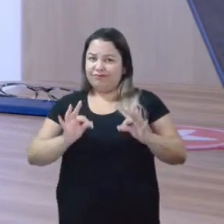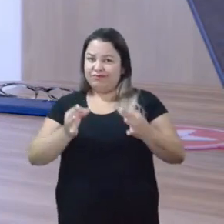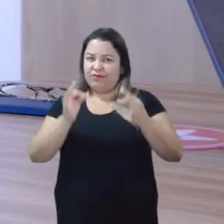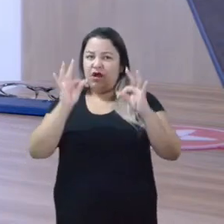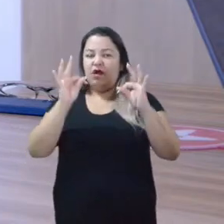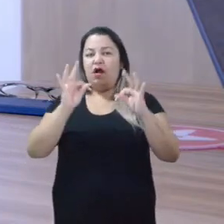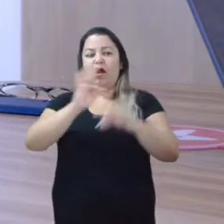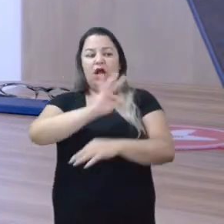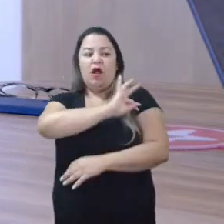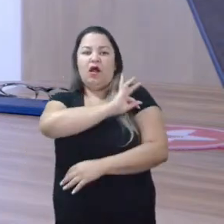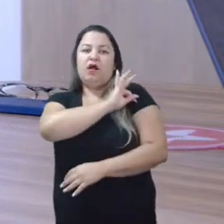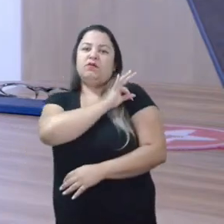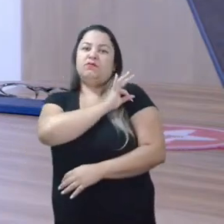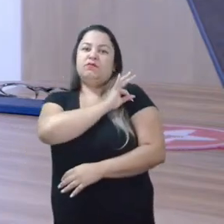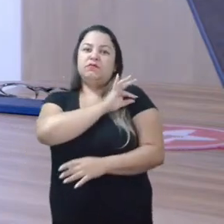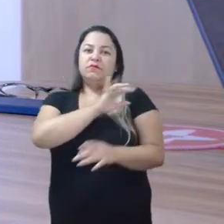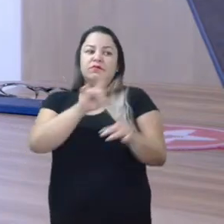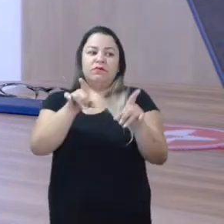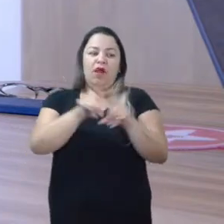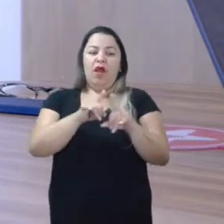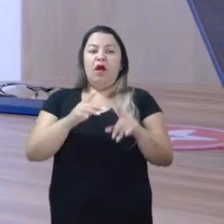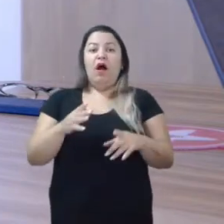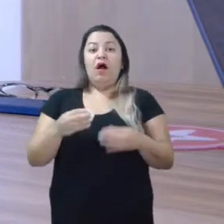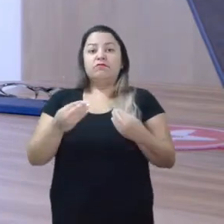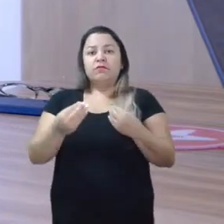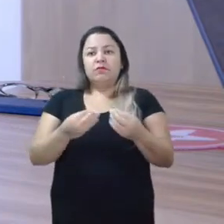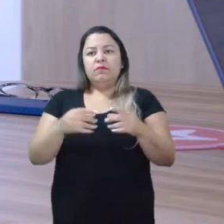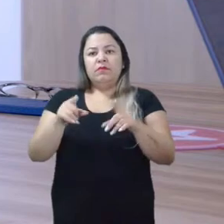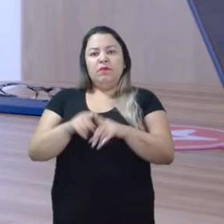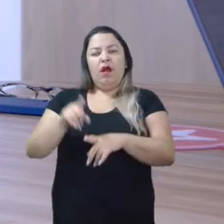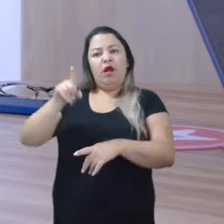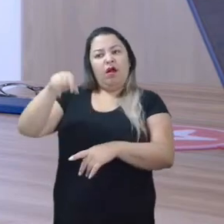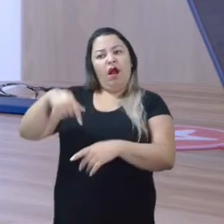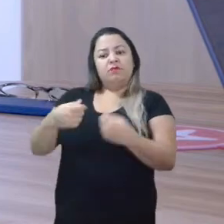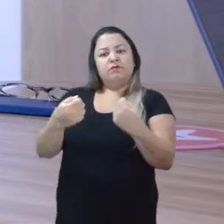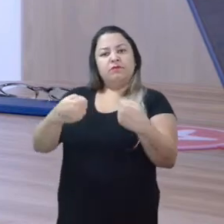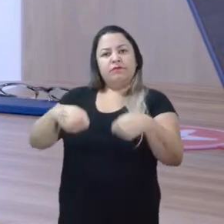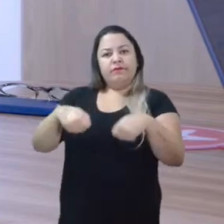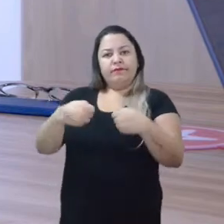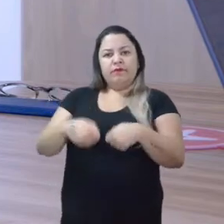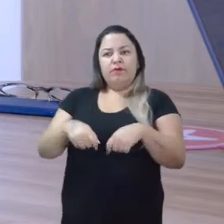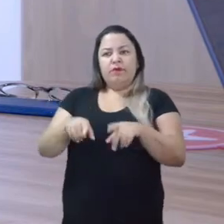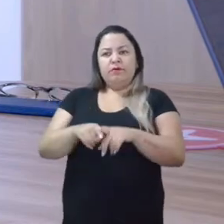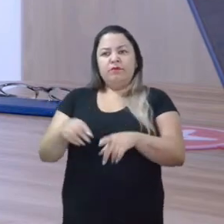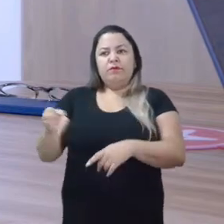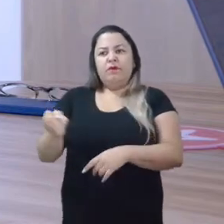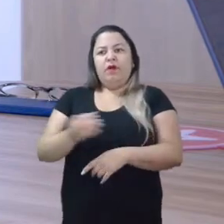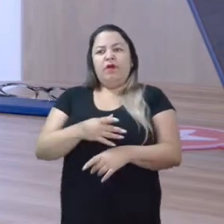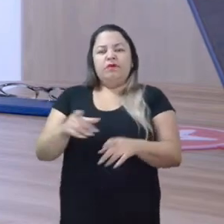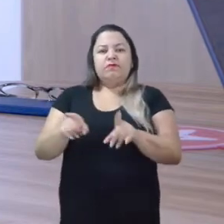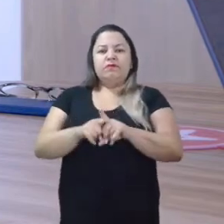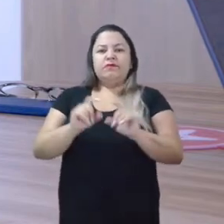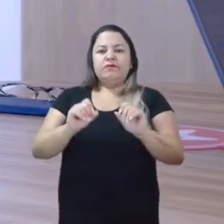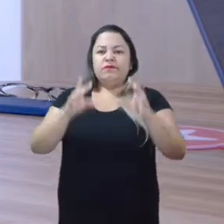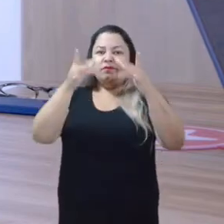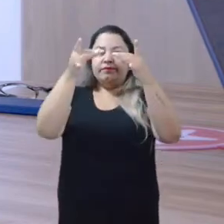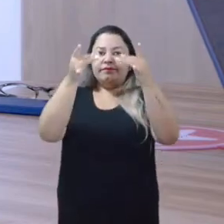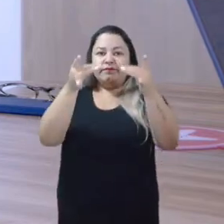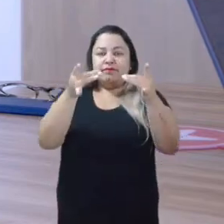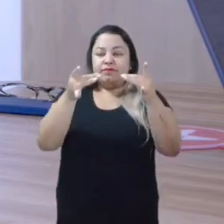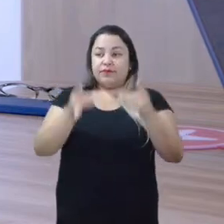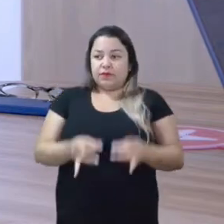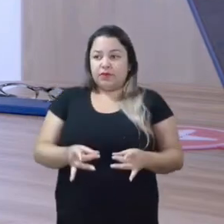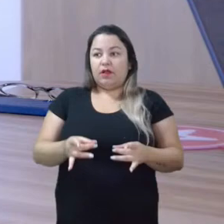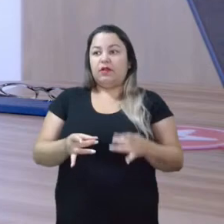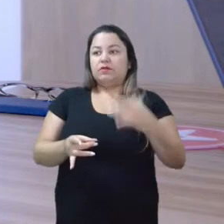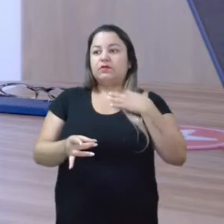dessas plataformas mudou, né? E então o Brasil precisa de uma norma nova. Ou pelo menos uma norma mais detalhada, sim, né? Claro. Na ausência